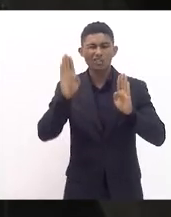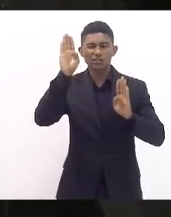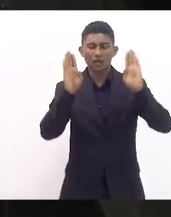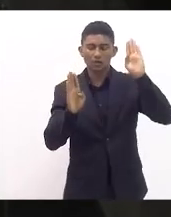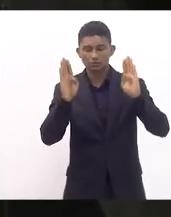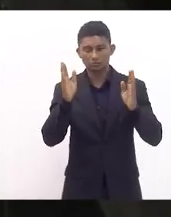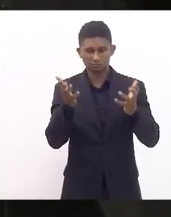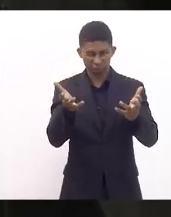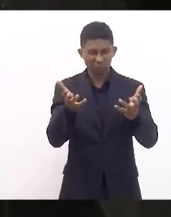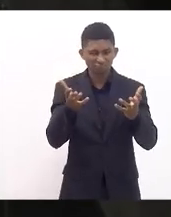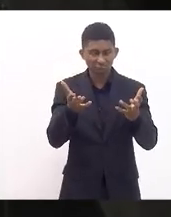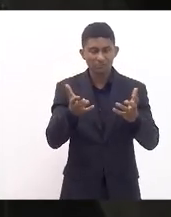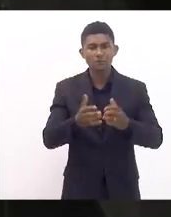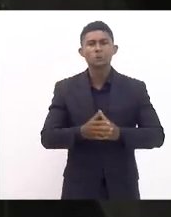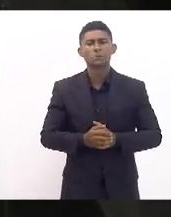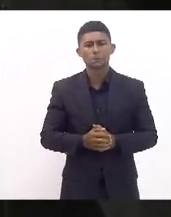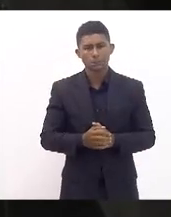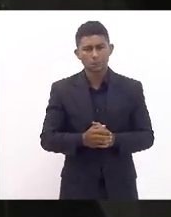é, de